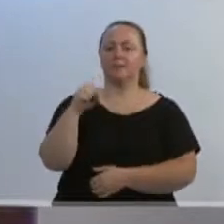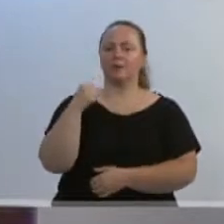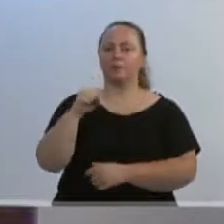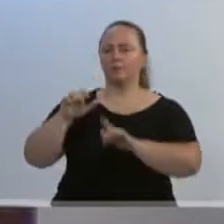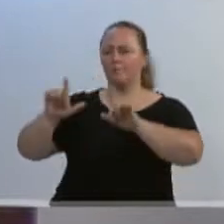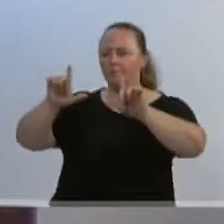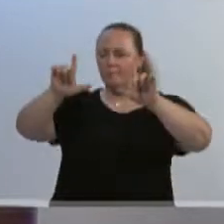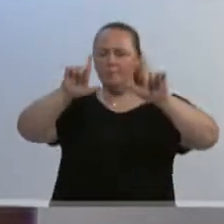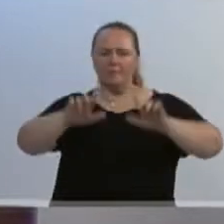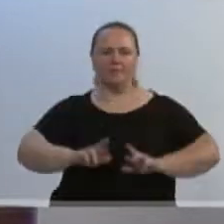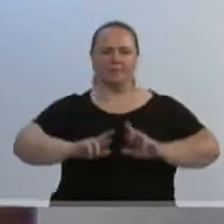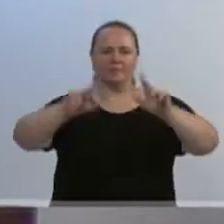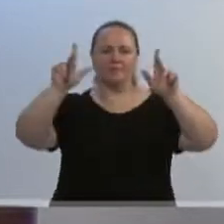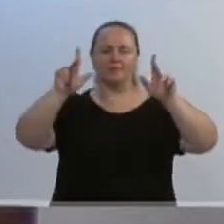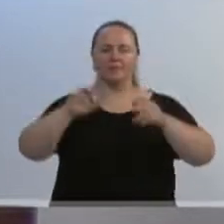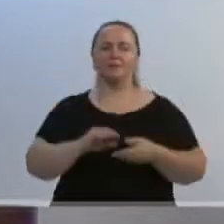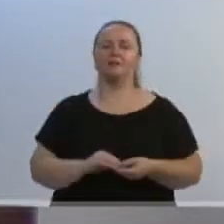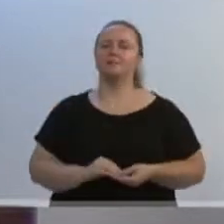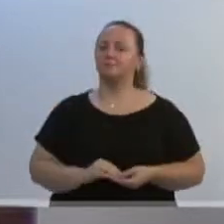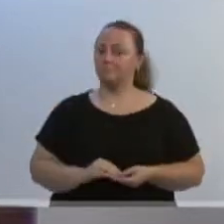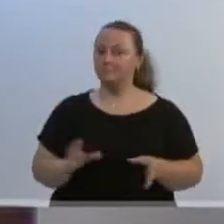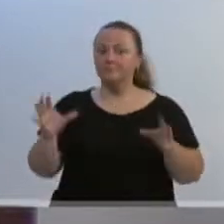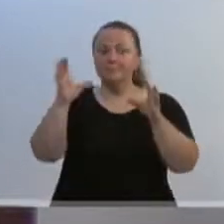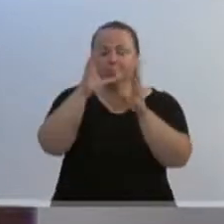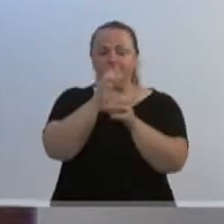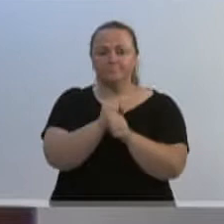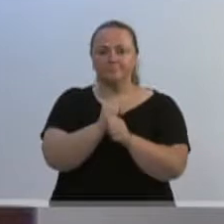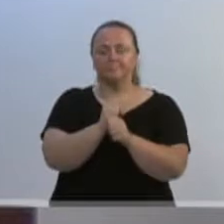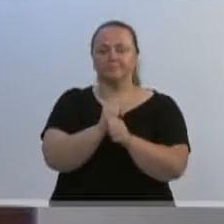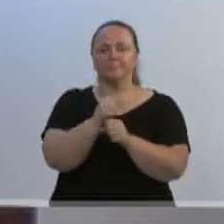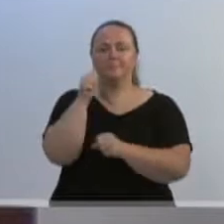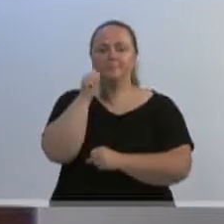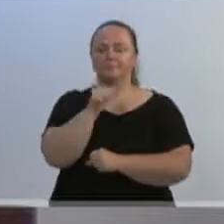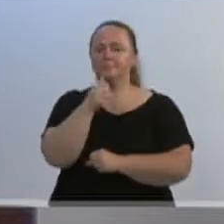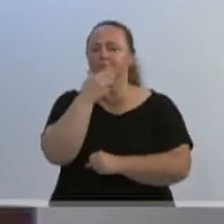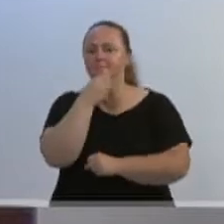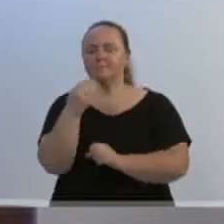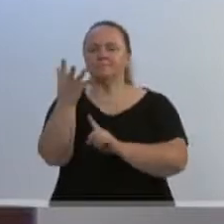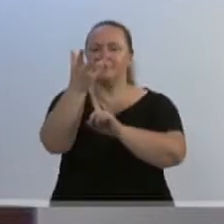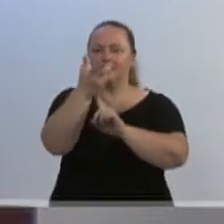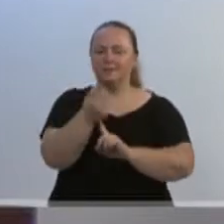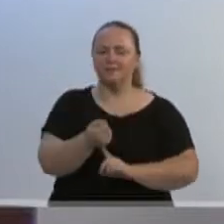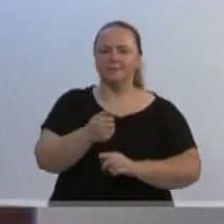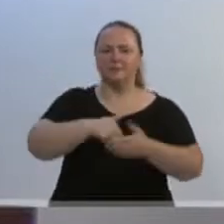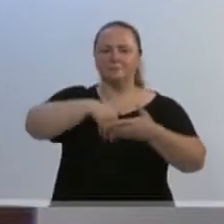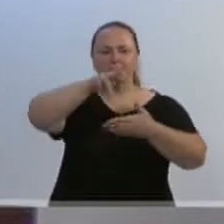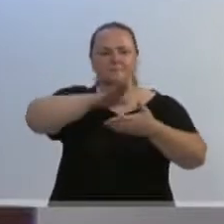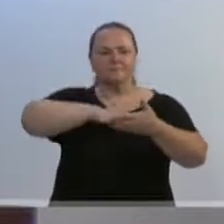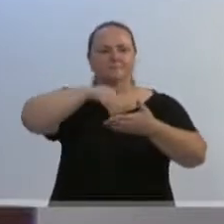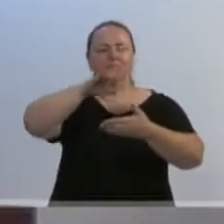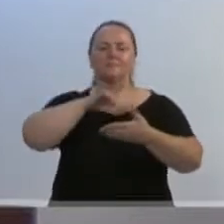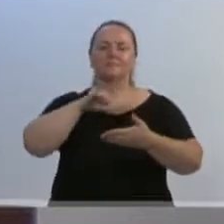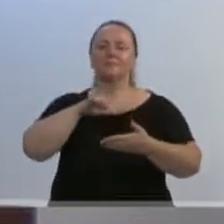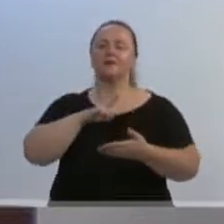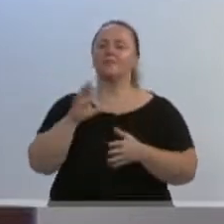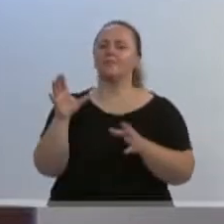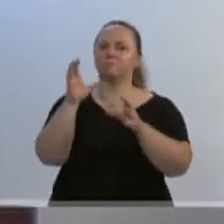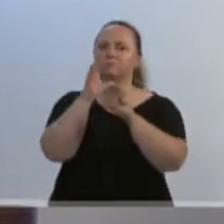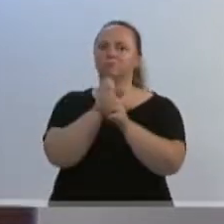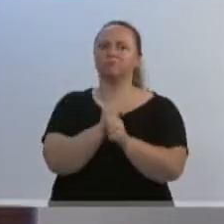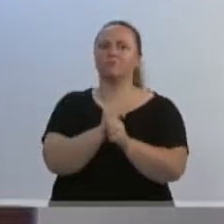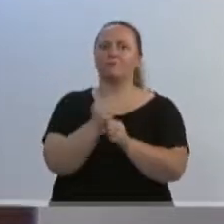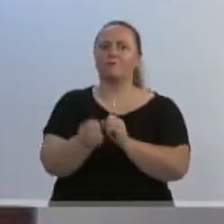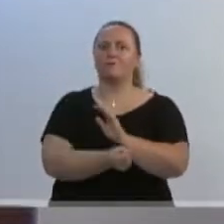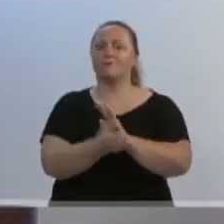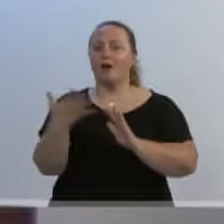reunindo 429 artistas provenientes de 34 cidades diferentes, 16 estados e 5